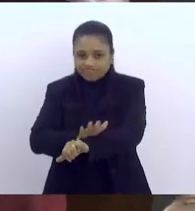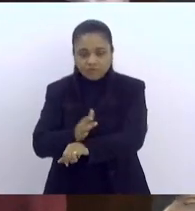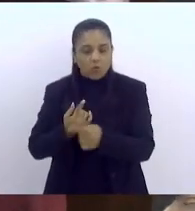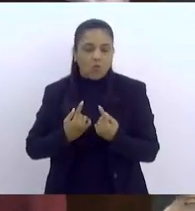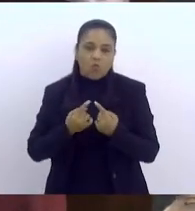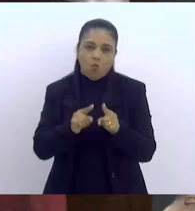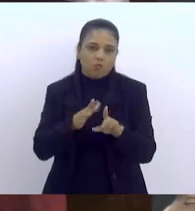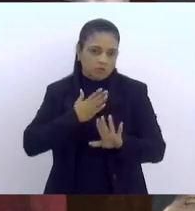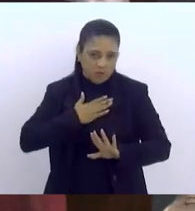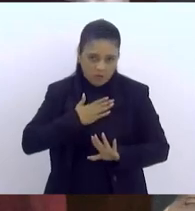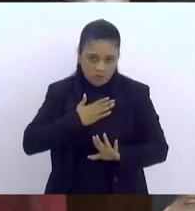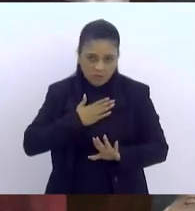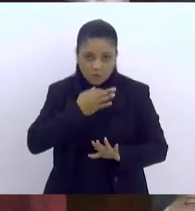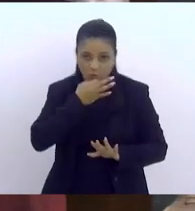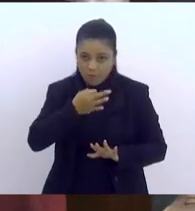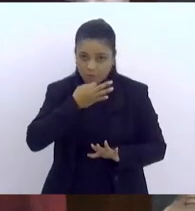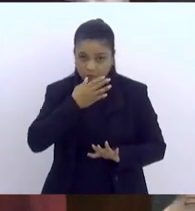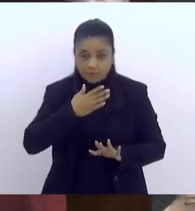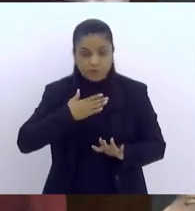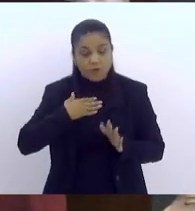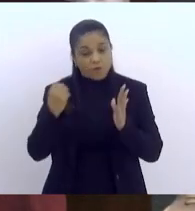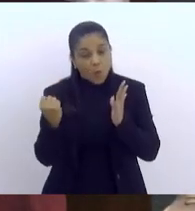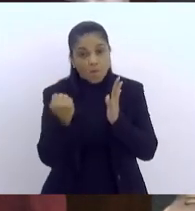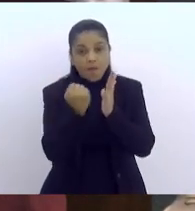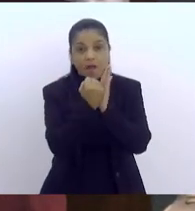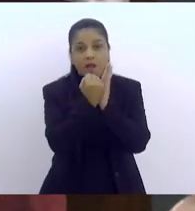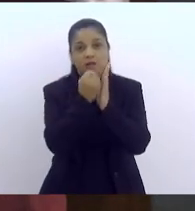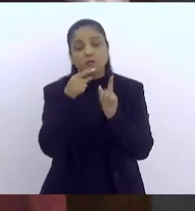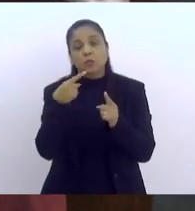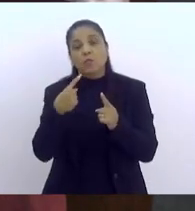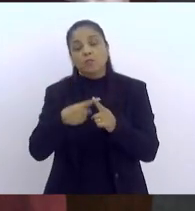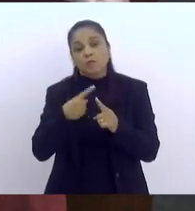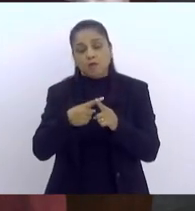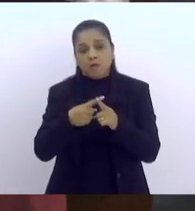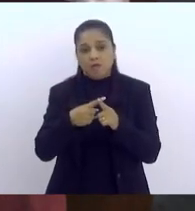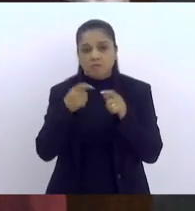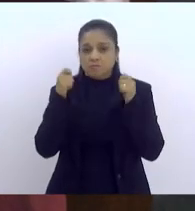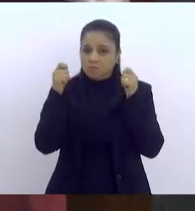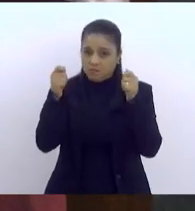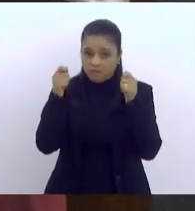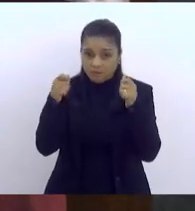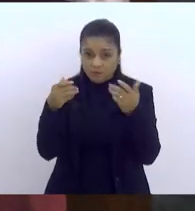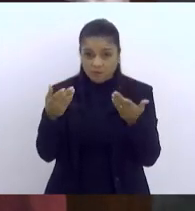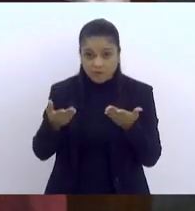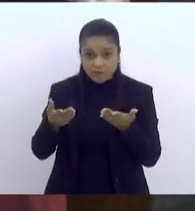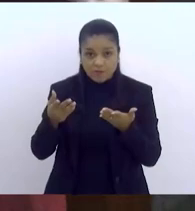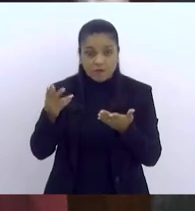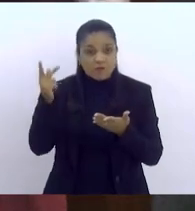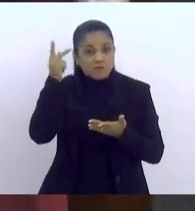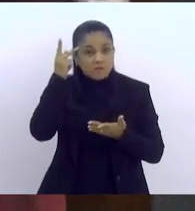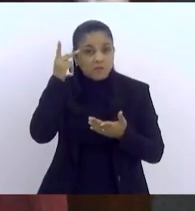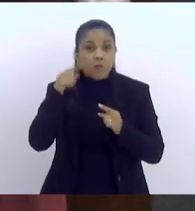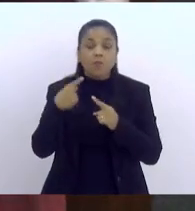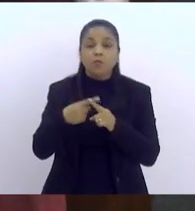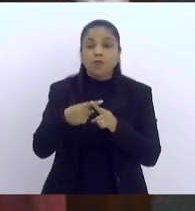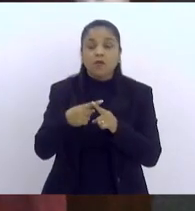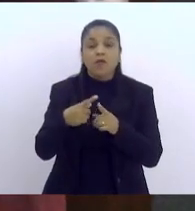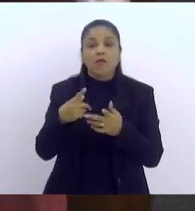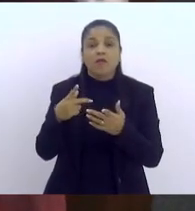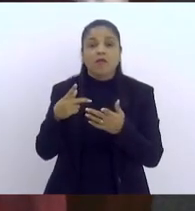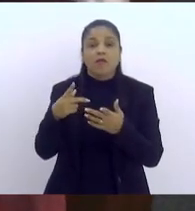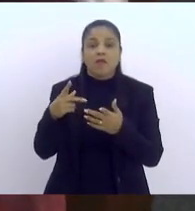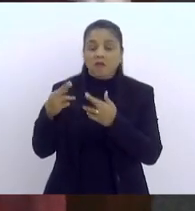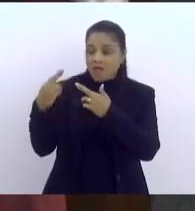marcado, porque foi utilizado símbolos religiosos que atingem diretamente a religião, a individualidade